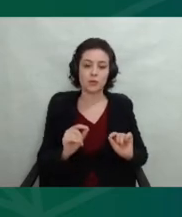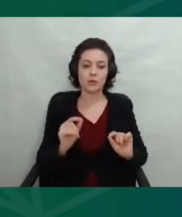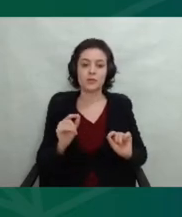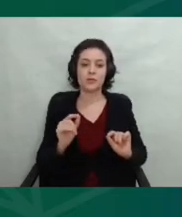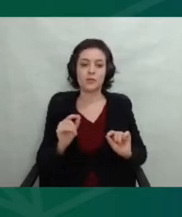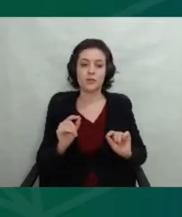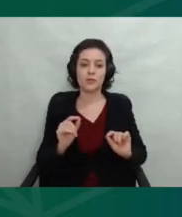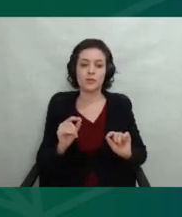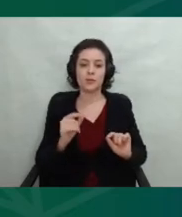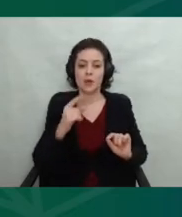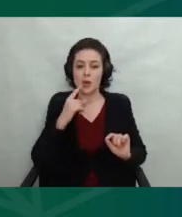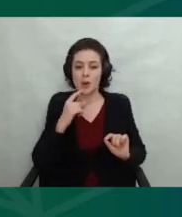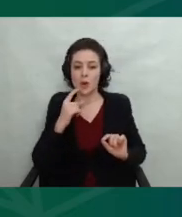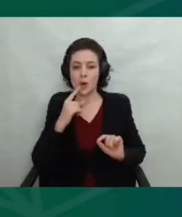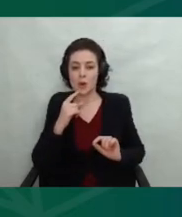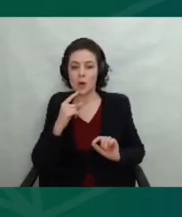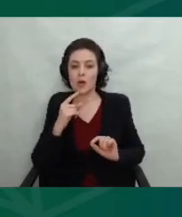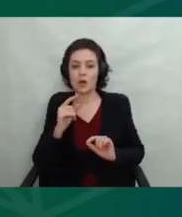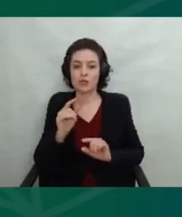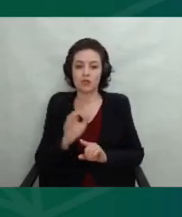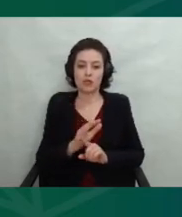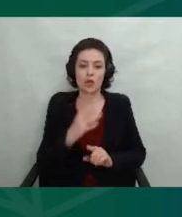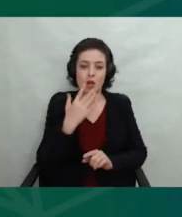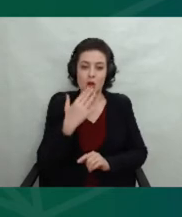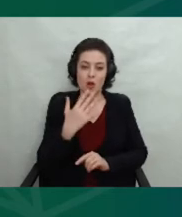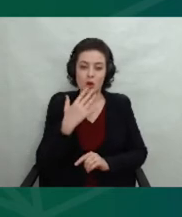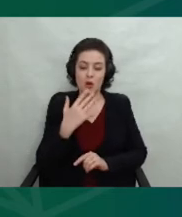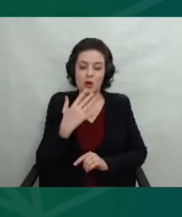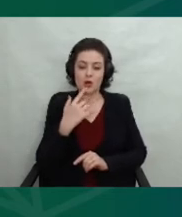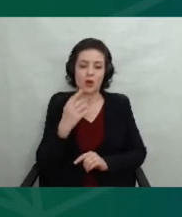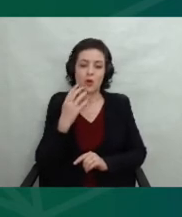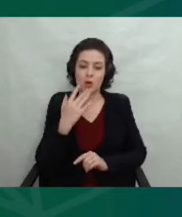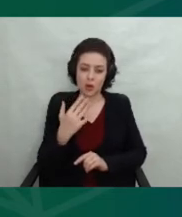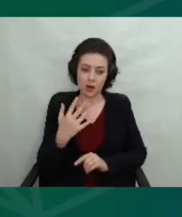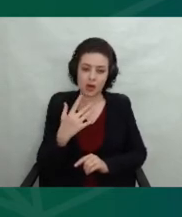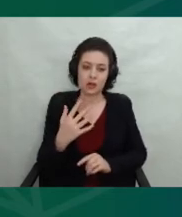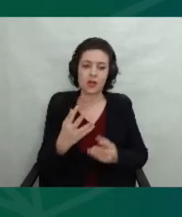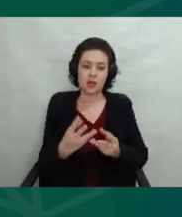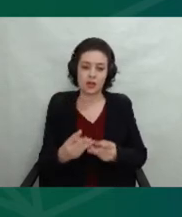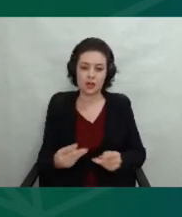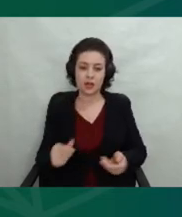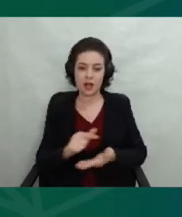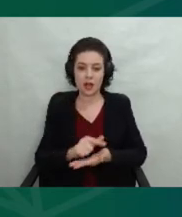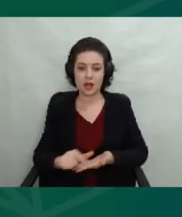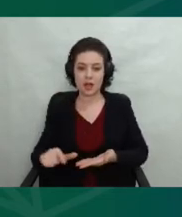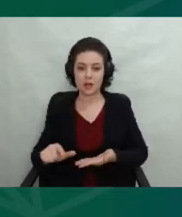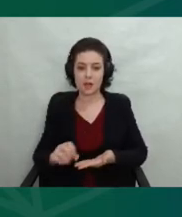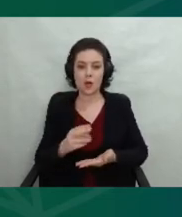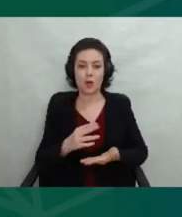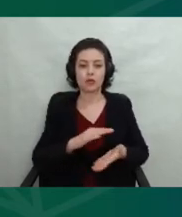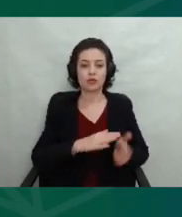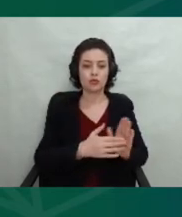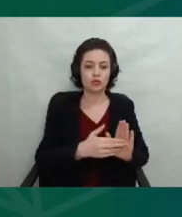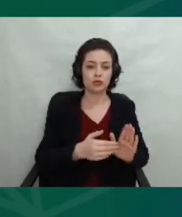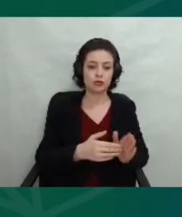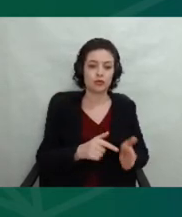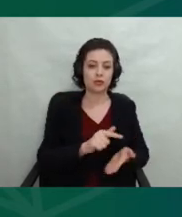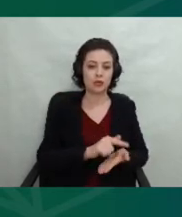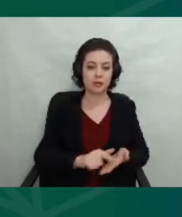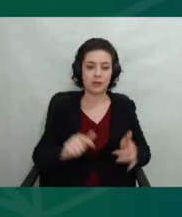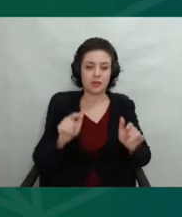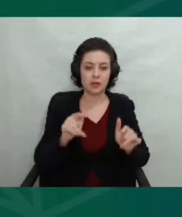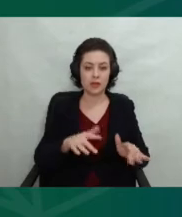uma vez que a cloração ou a descoloração dos corantes que são jogados são descartados